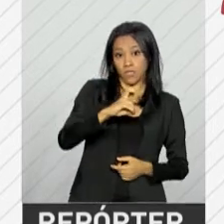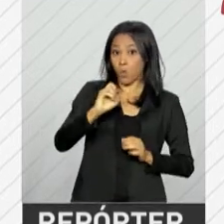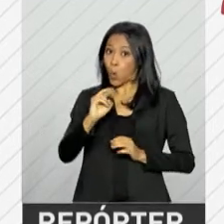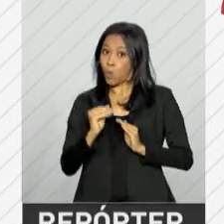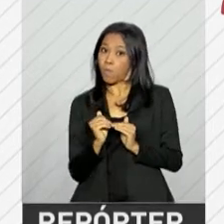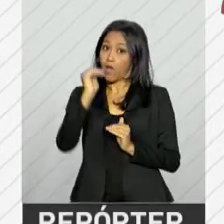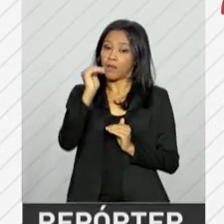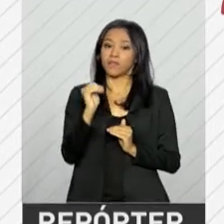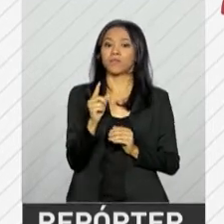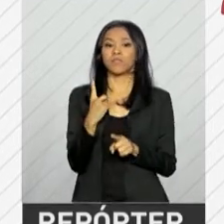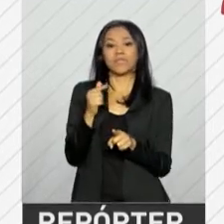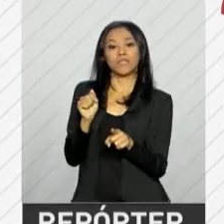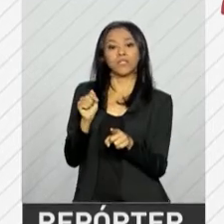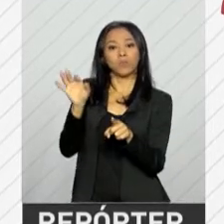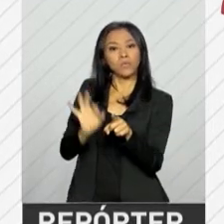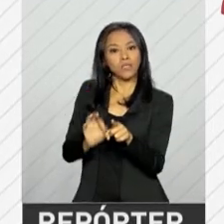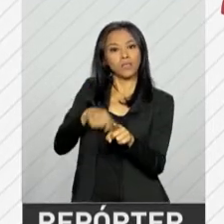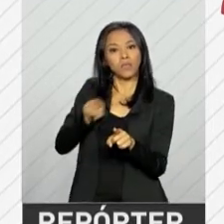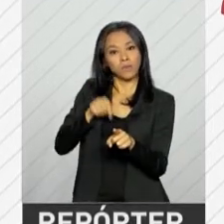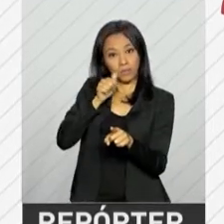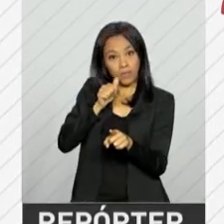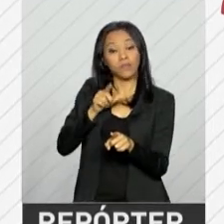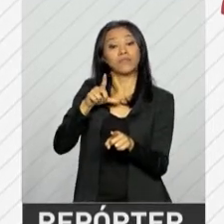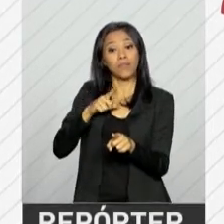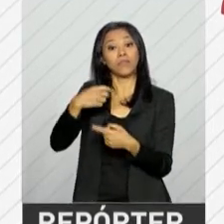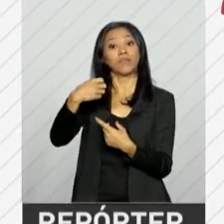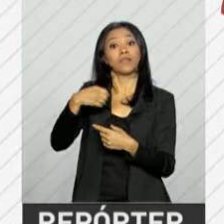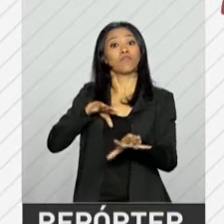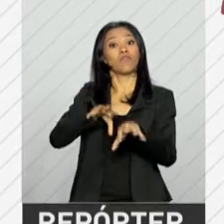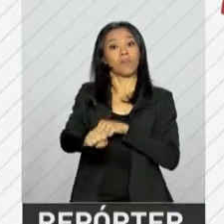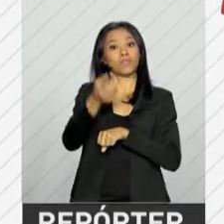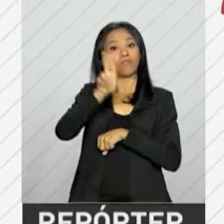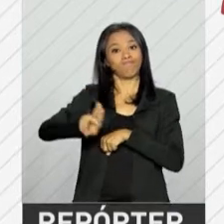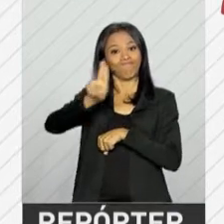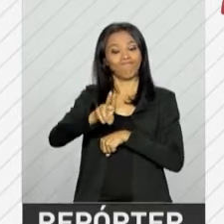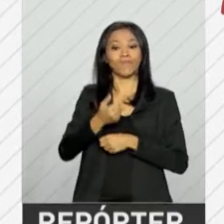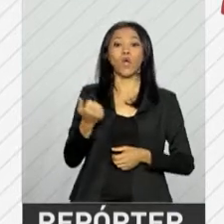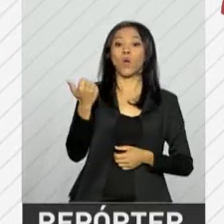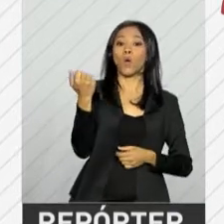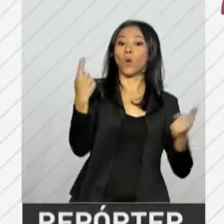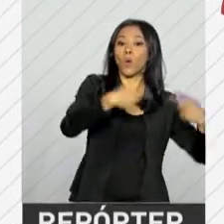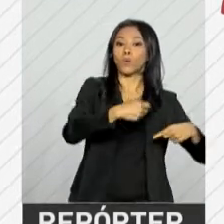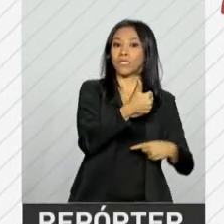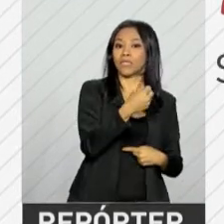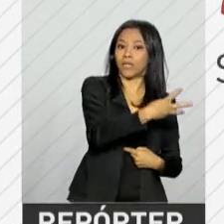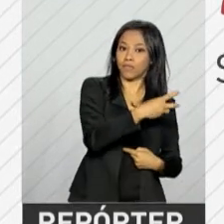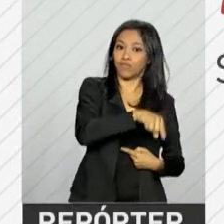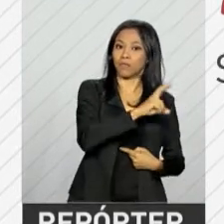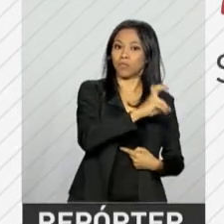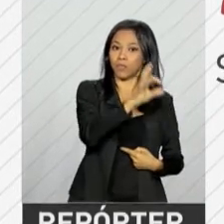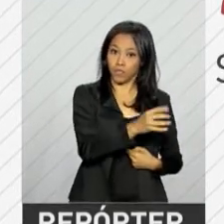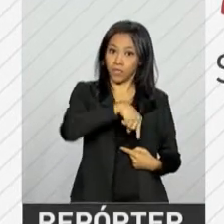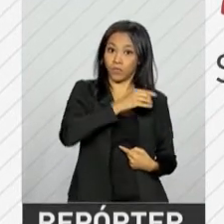cerca de 17 por cento das mulheres têm ensino superior completo contra 13,5 por cento dos homens